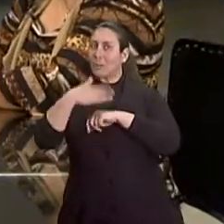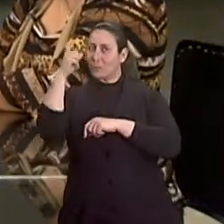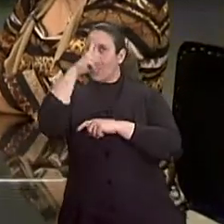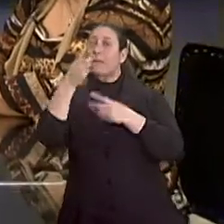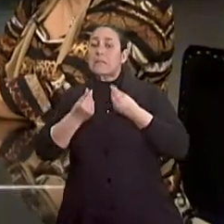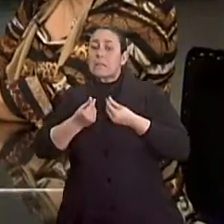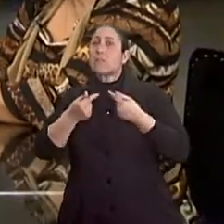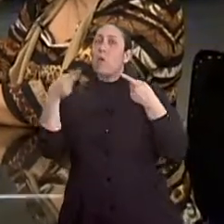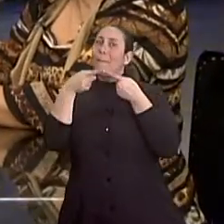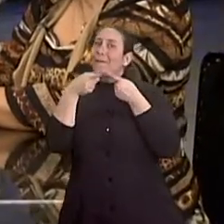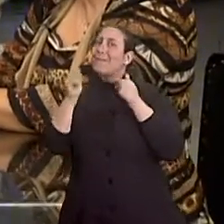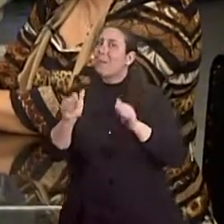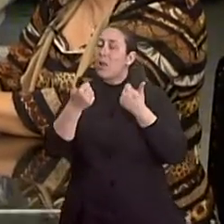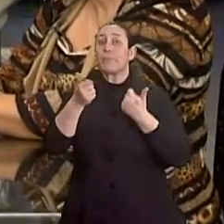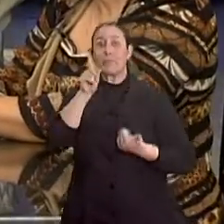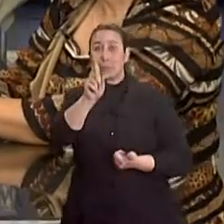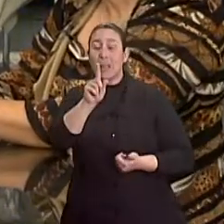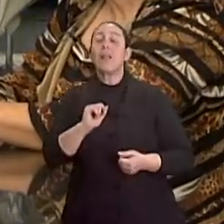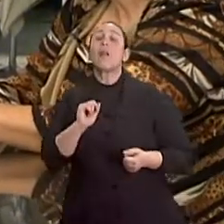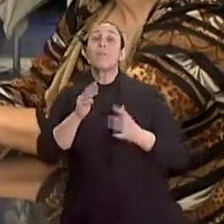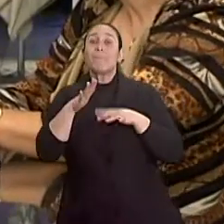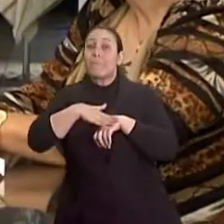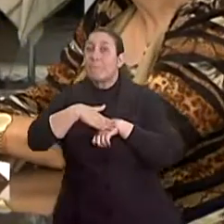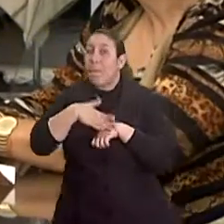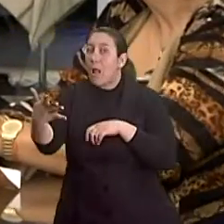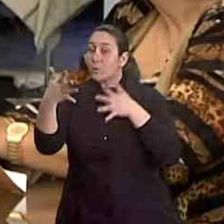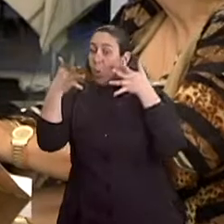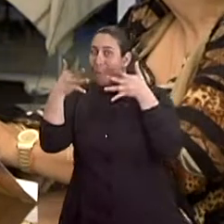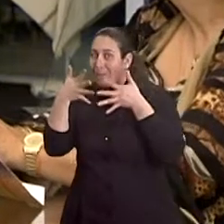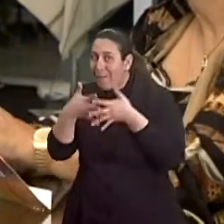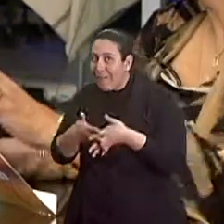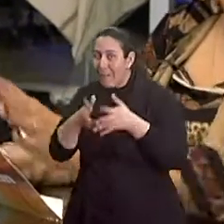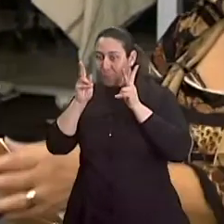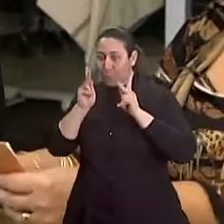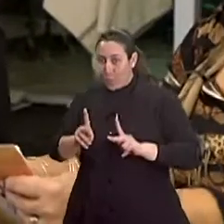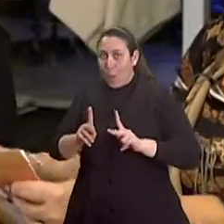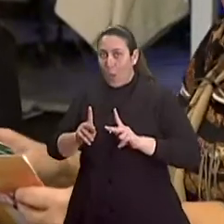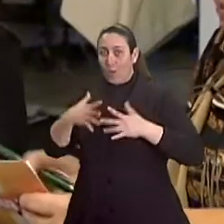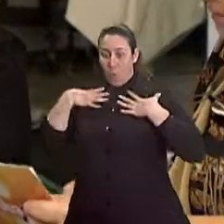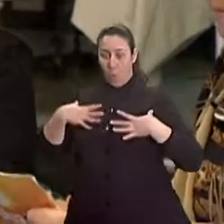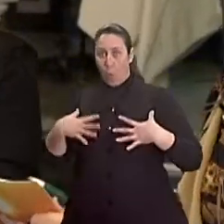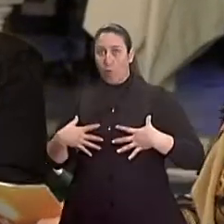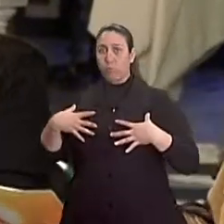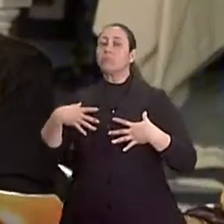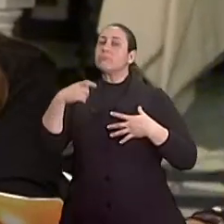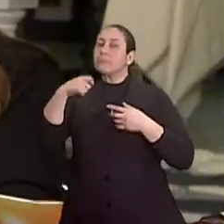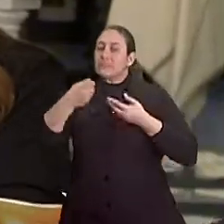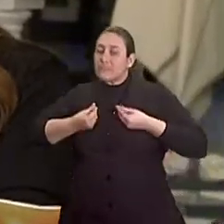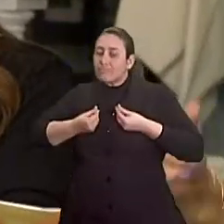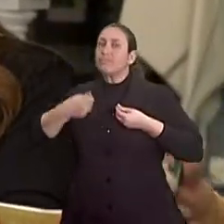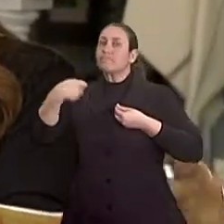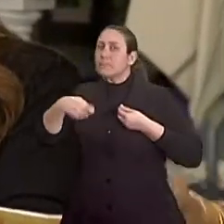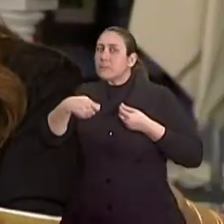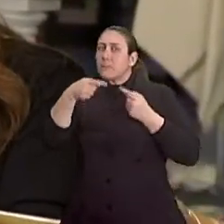ser diferente. Tem que ser diferente. Quanto mais complicado o vestido, melhor tem que ser o tecido. Porque senão o tecido também se deforma muito,